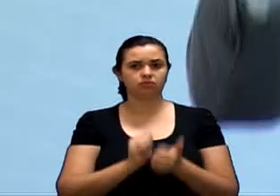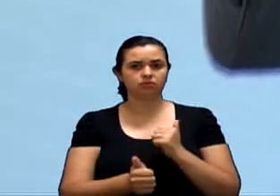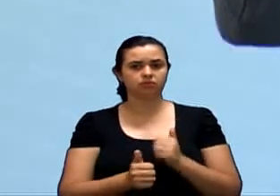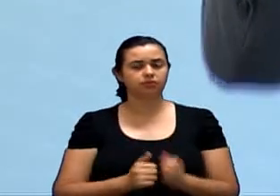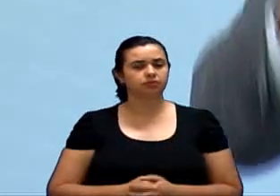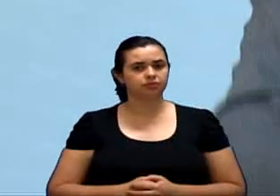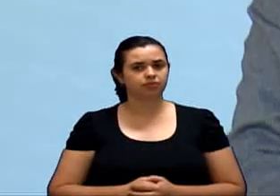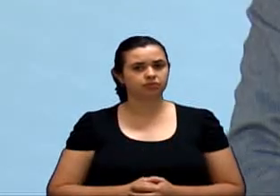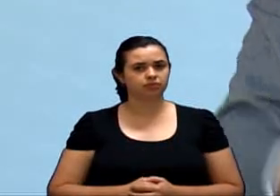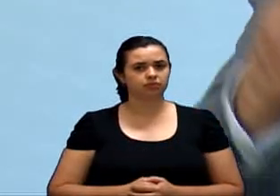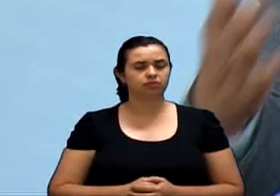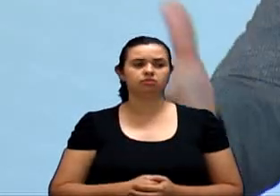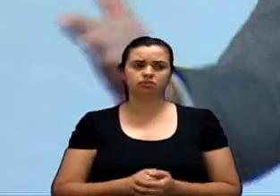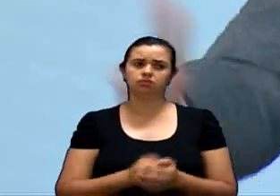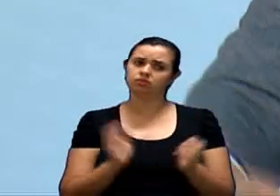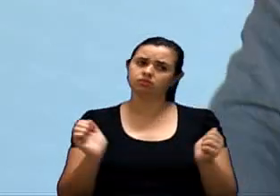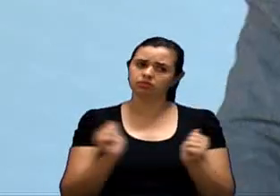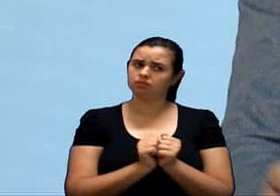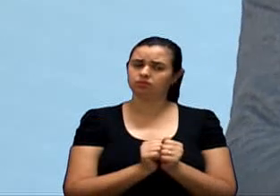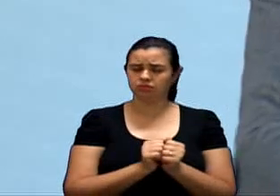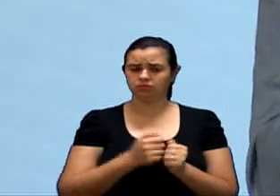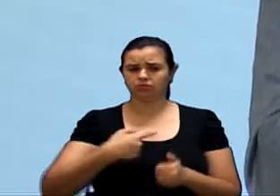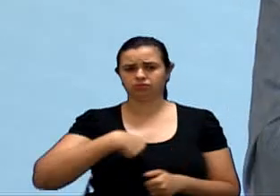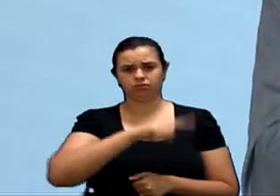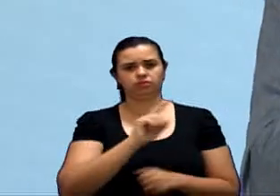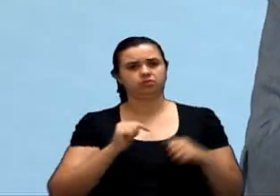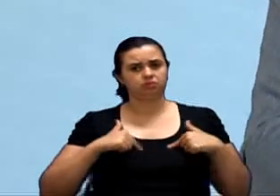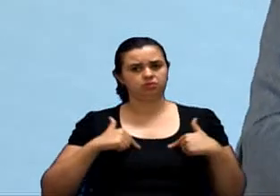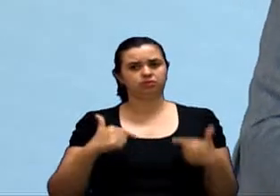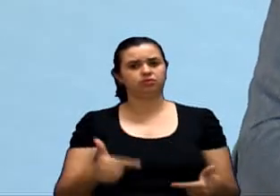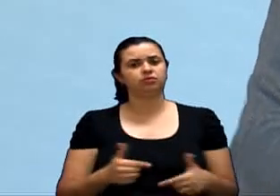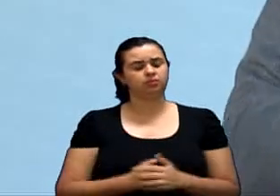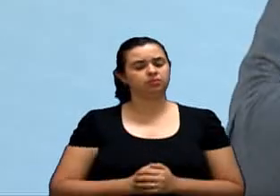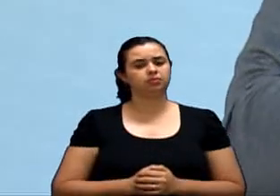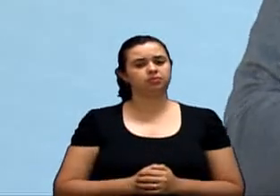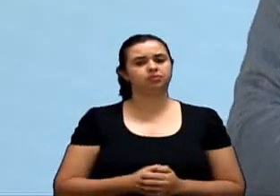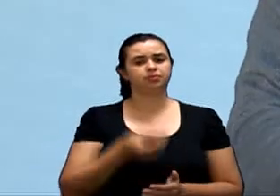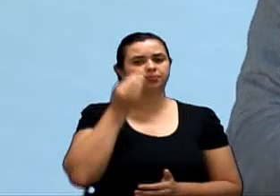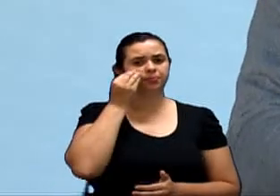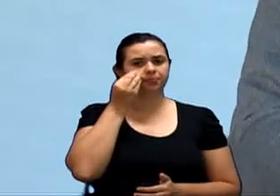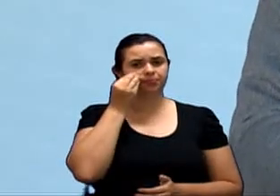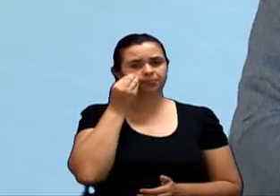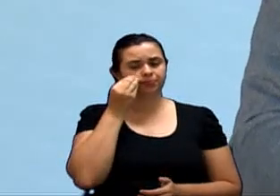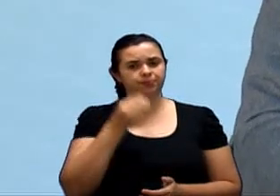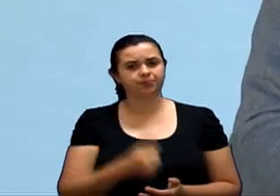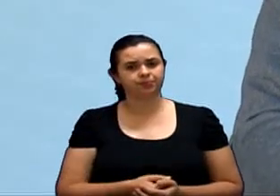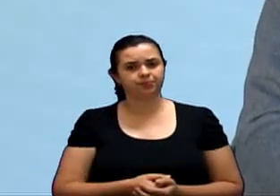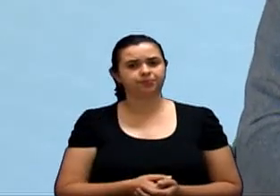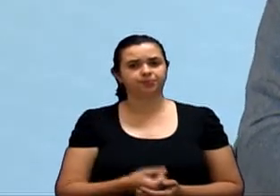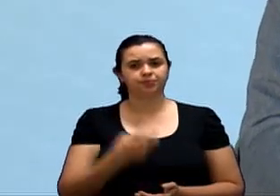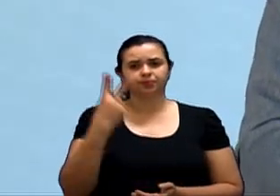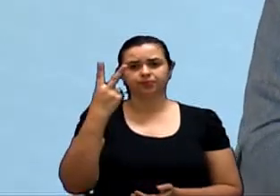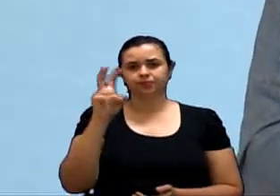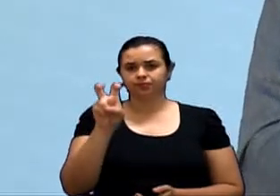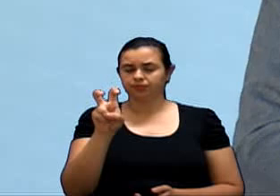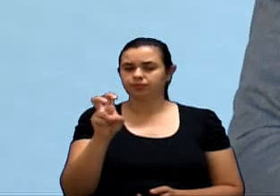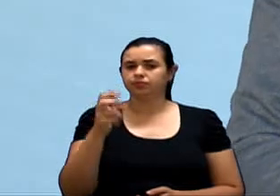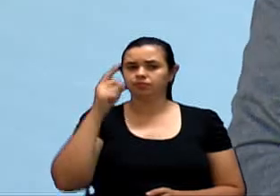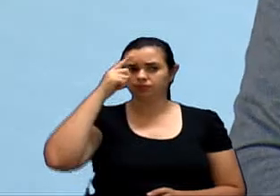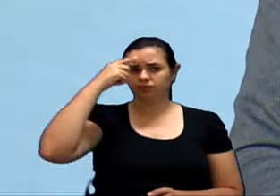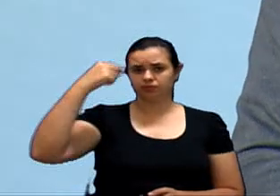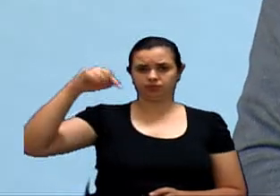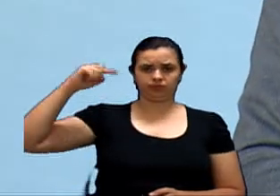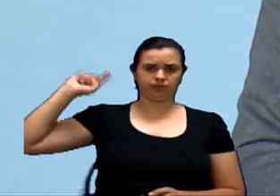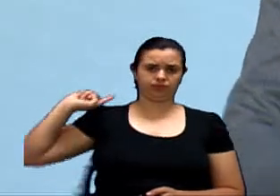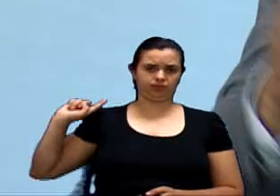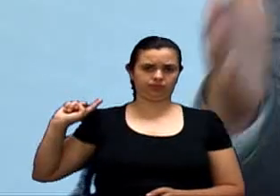ideia junto com eles, falei, vamos lutar para isso. Inclusive, eu estive há 25 dias atrás, lá em São Paulo, com a